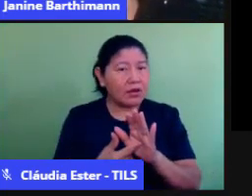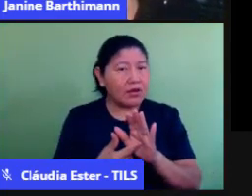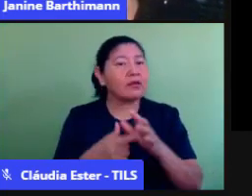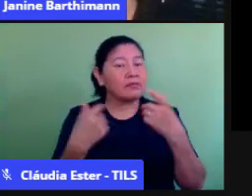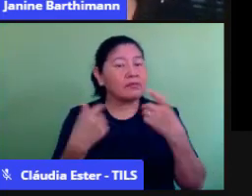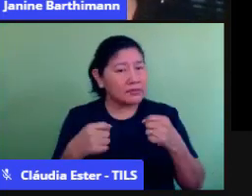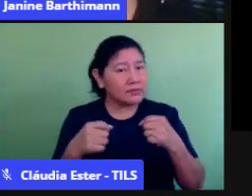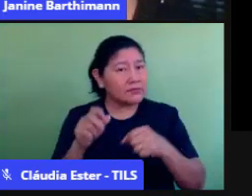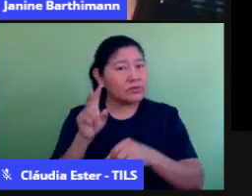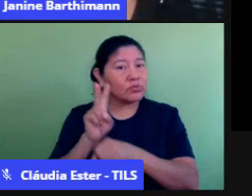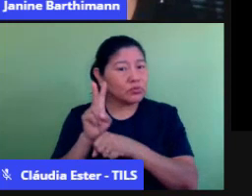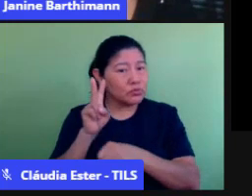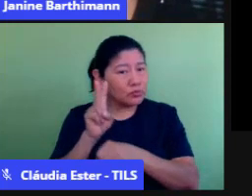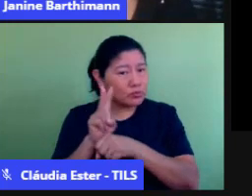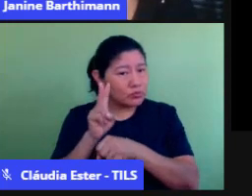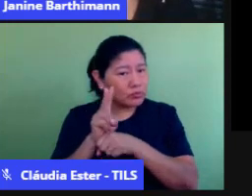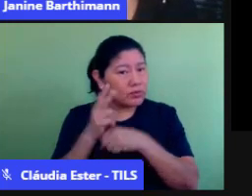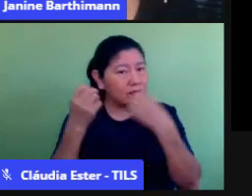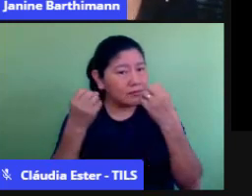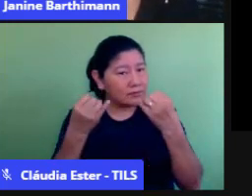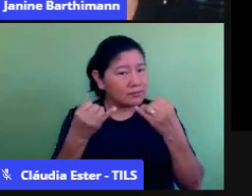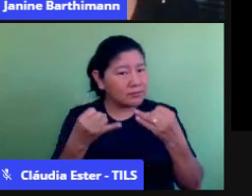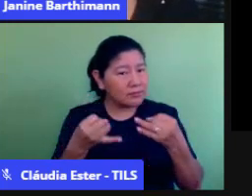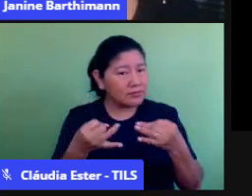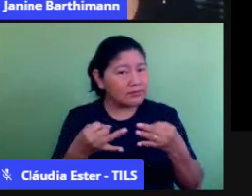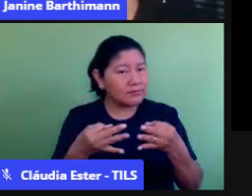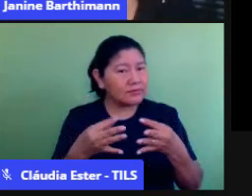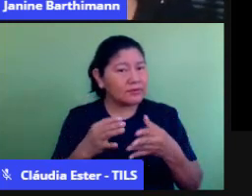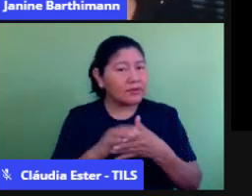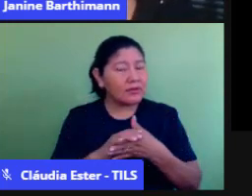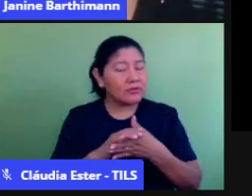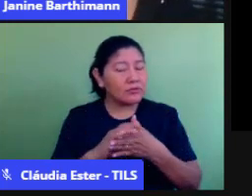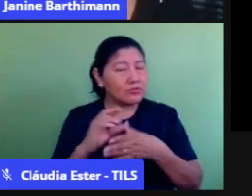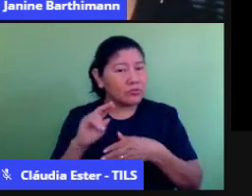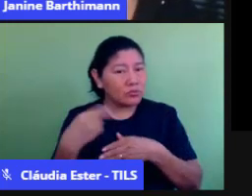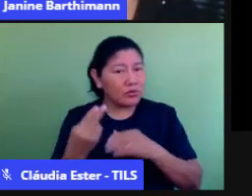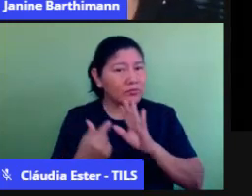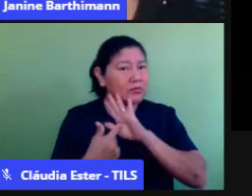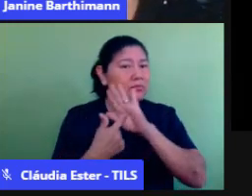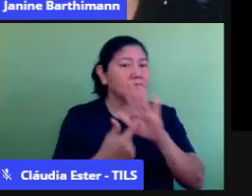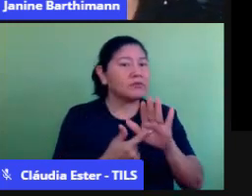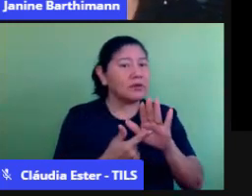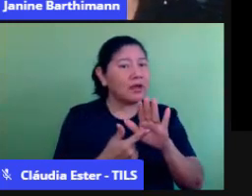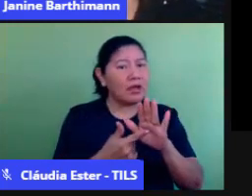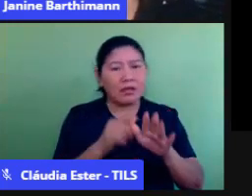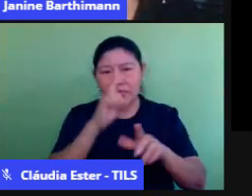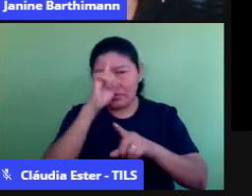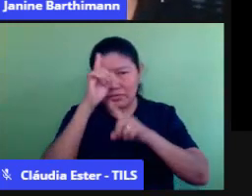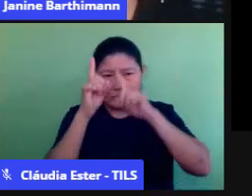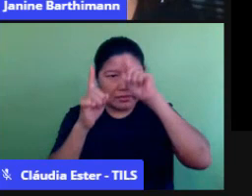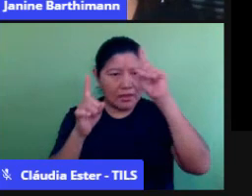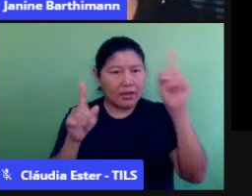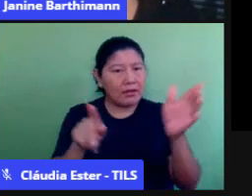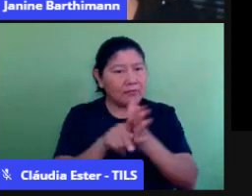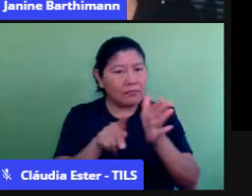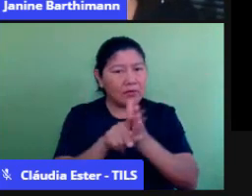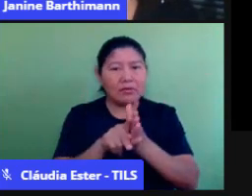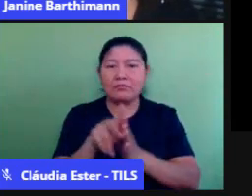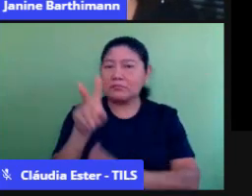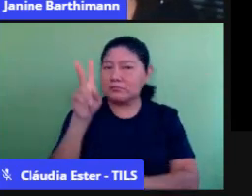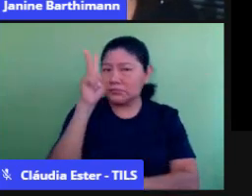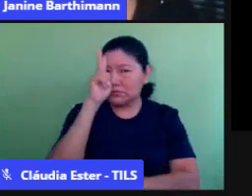né? Nós estamos aqui trazendo uma ideia de um conceito de história e,